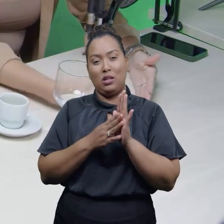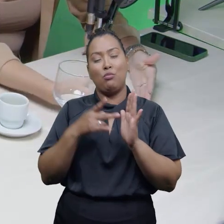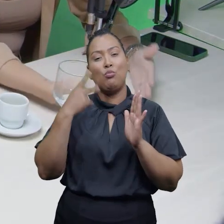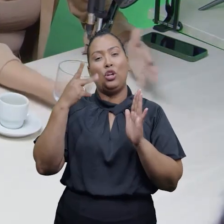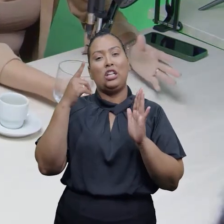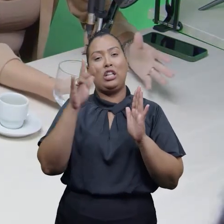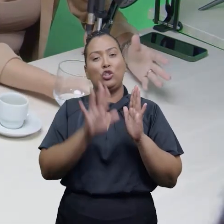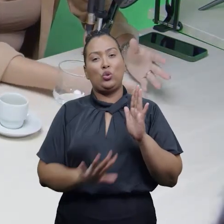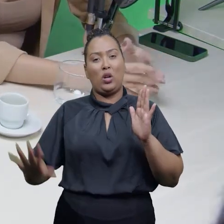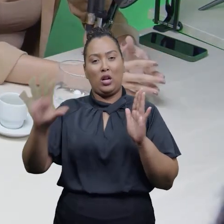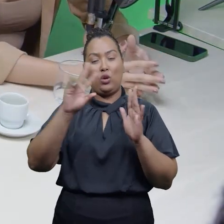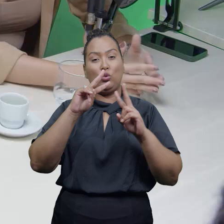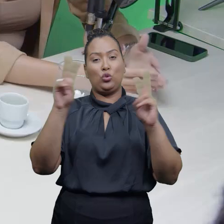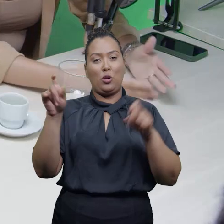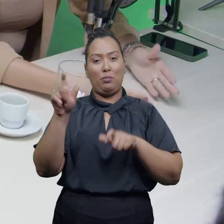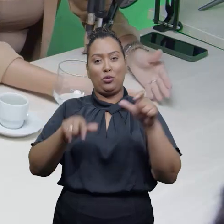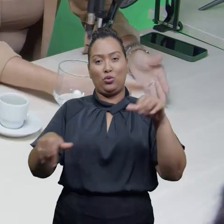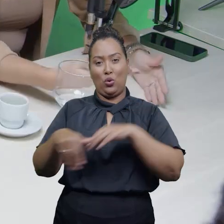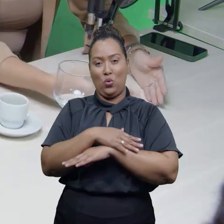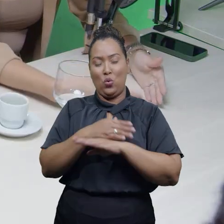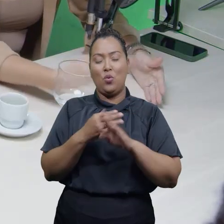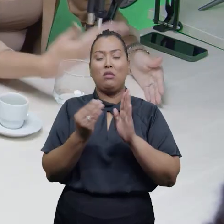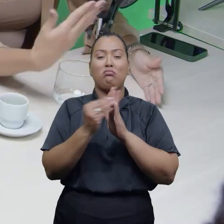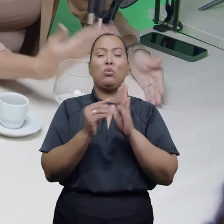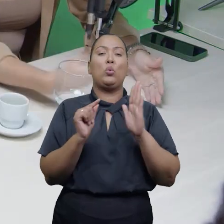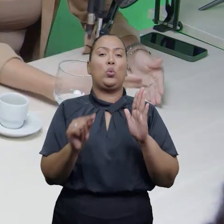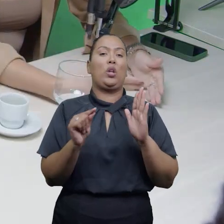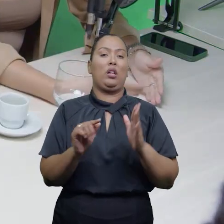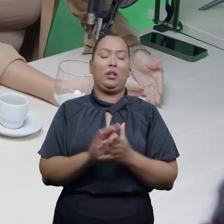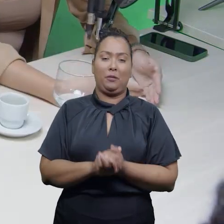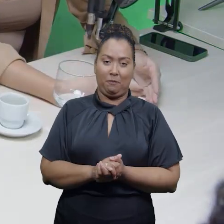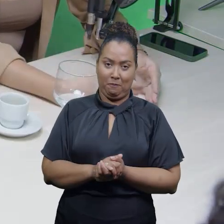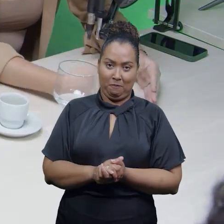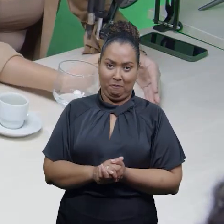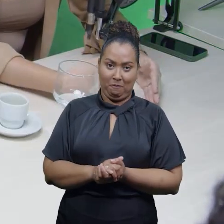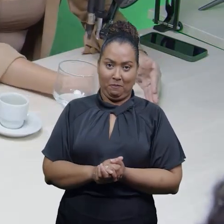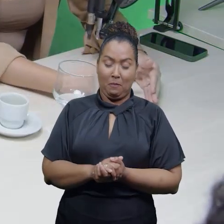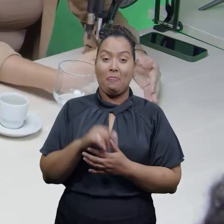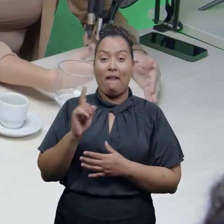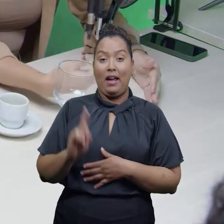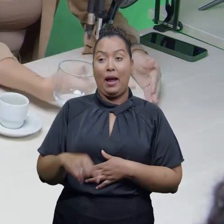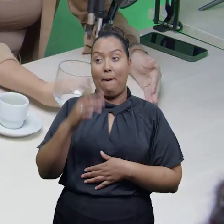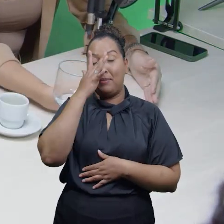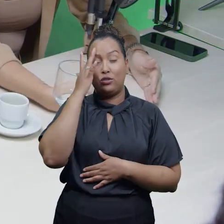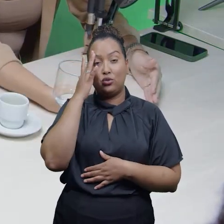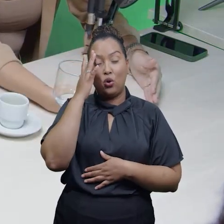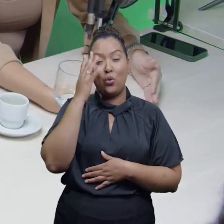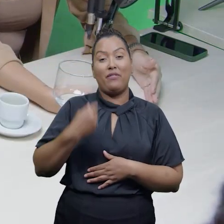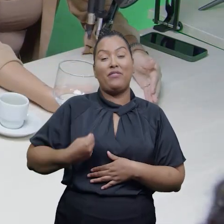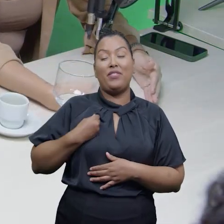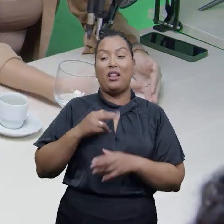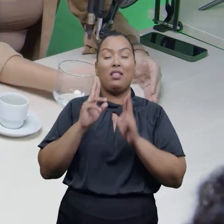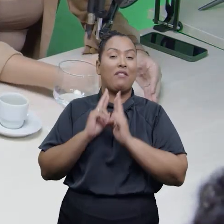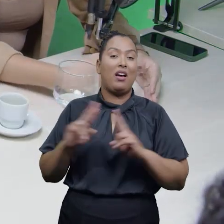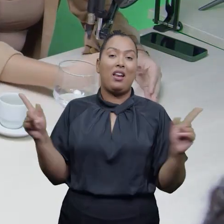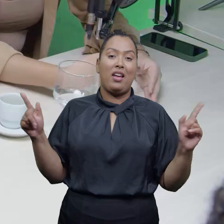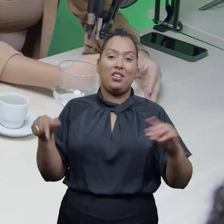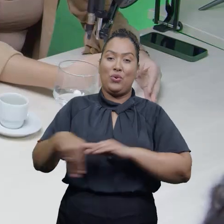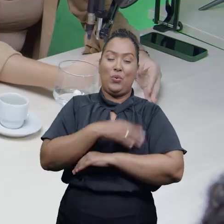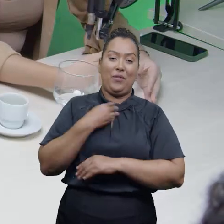das pessoas em situação de rua, ele vai trazer justamente o que o Dr. Rafael ponderou, é um grupo extremamente